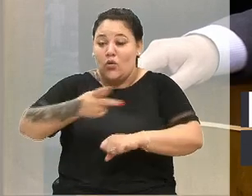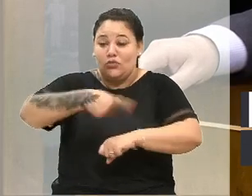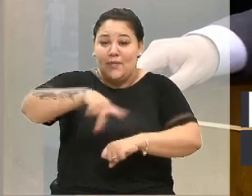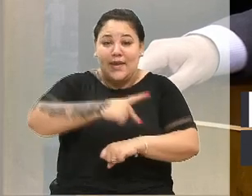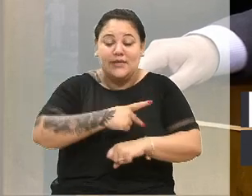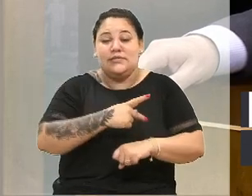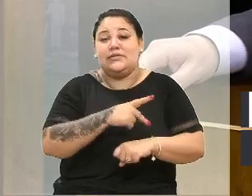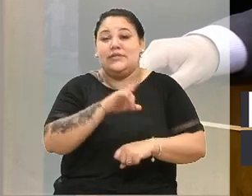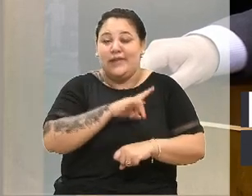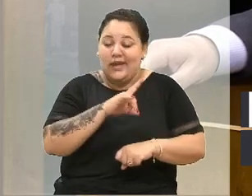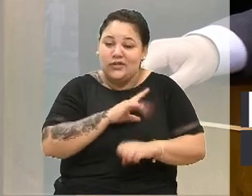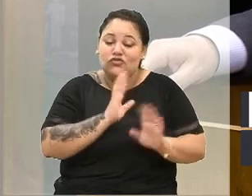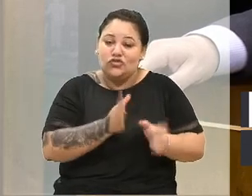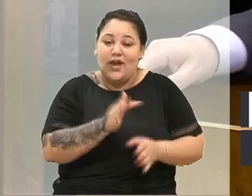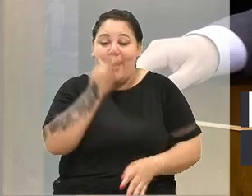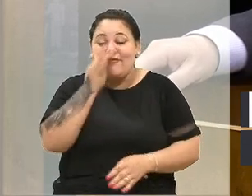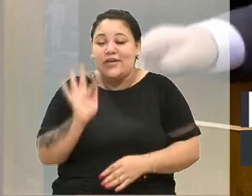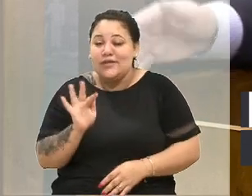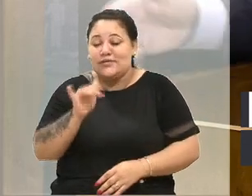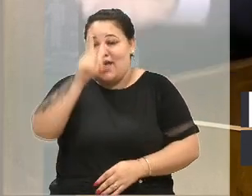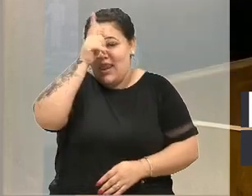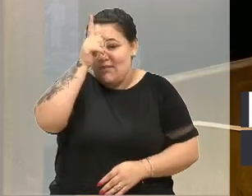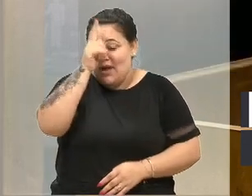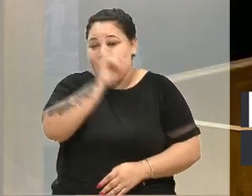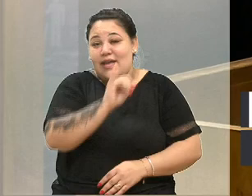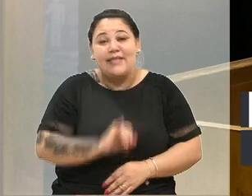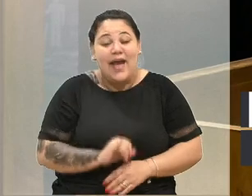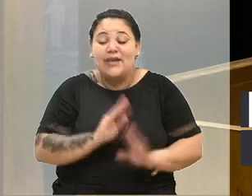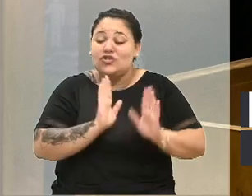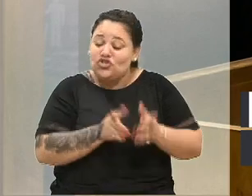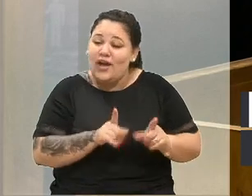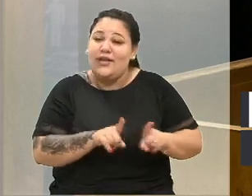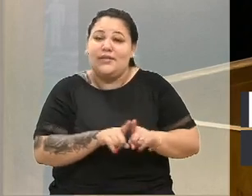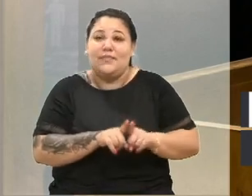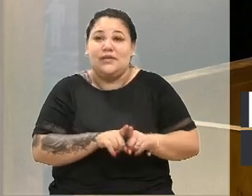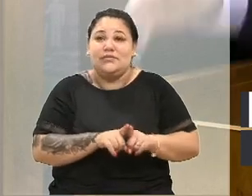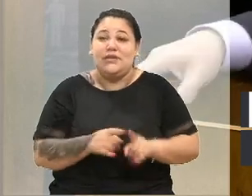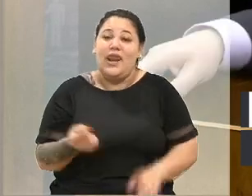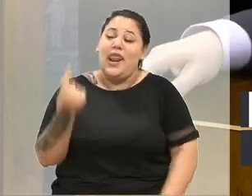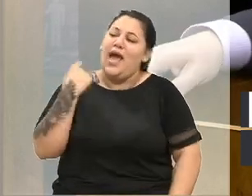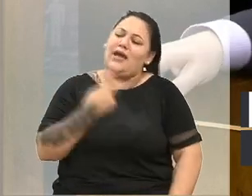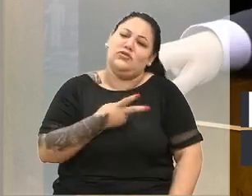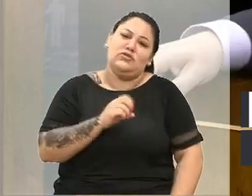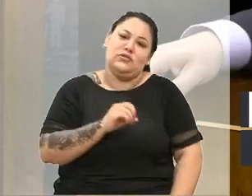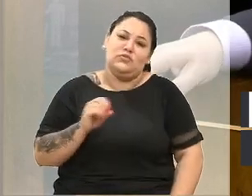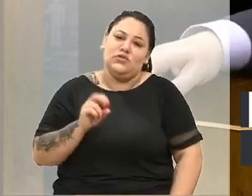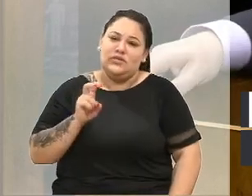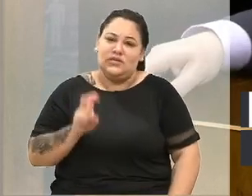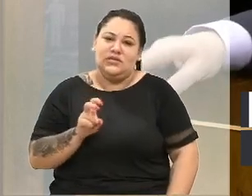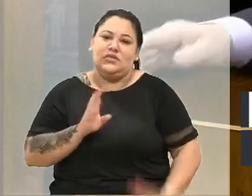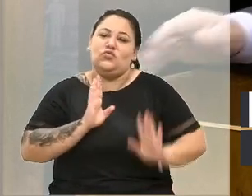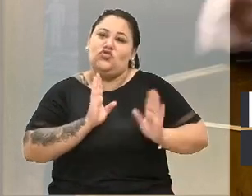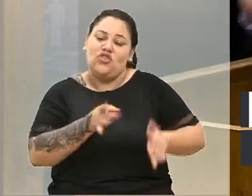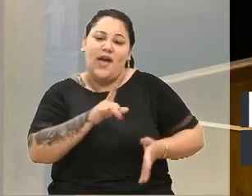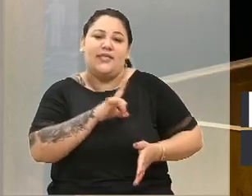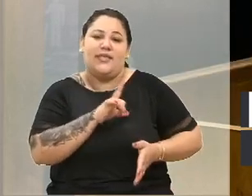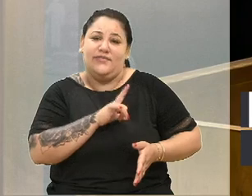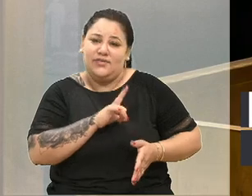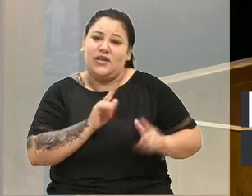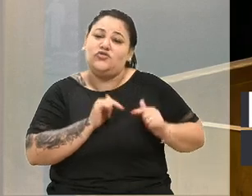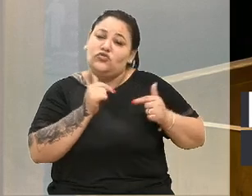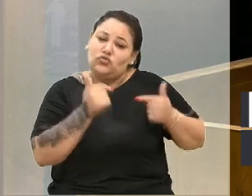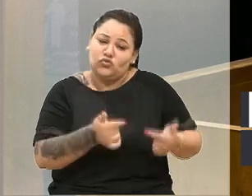postura, a França, a Alemanha, a Itália já, lá em 2005, adotou essa medida